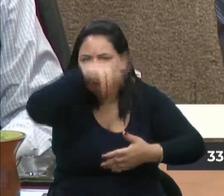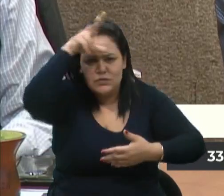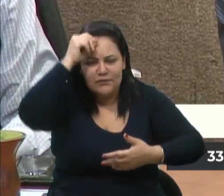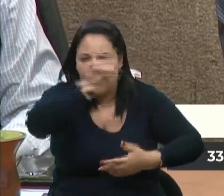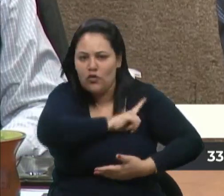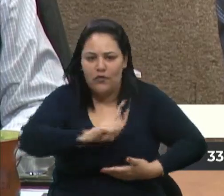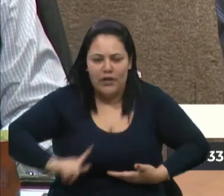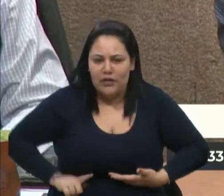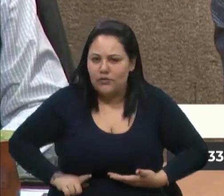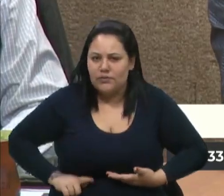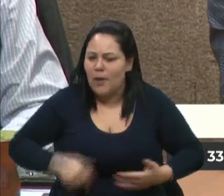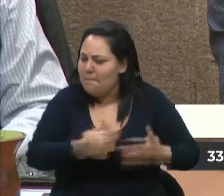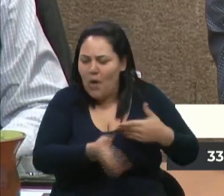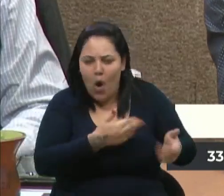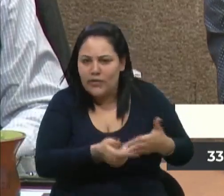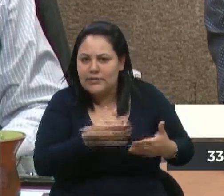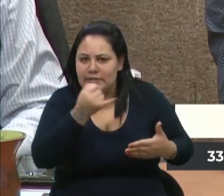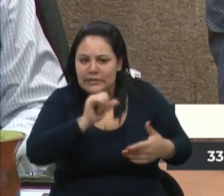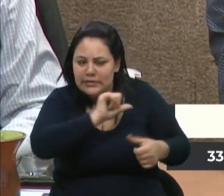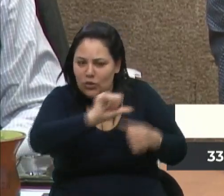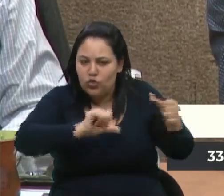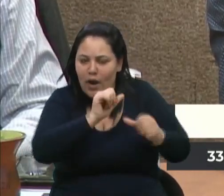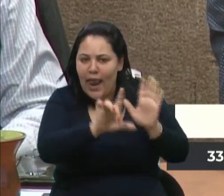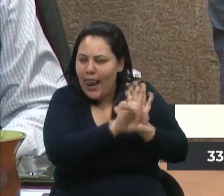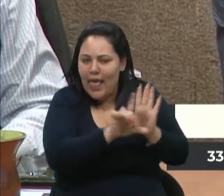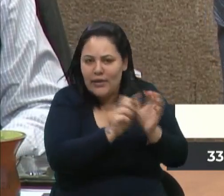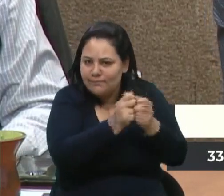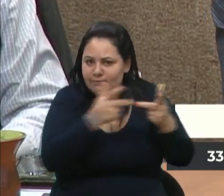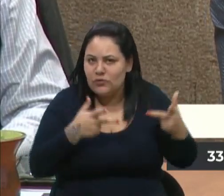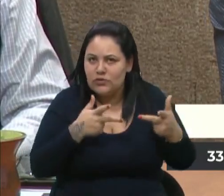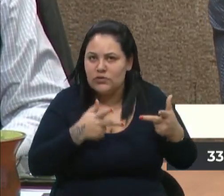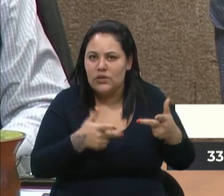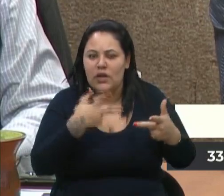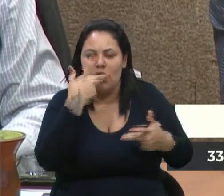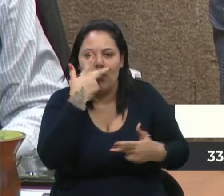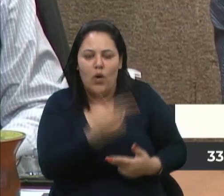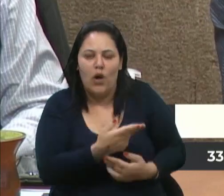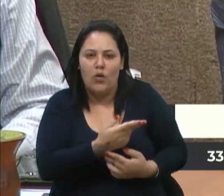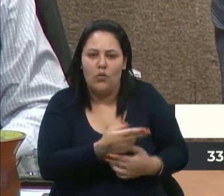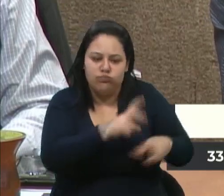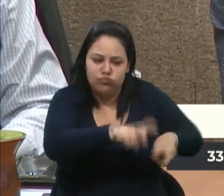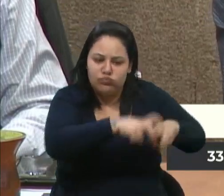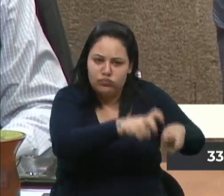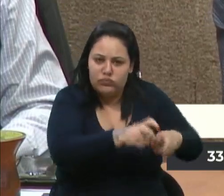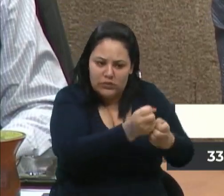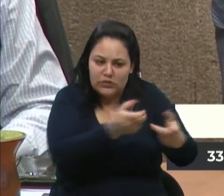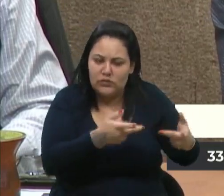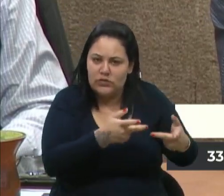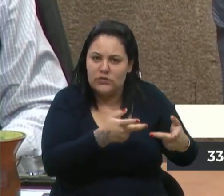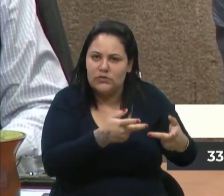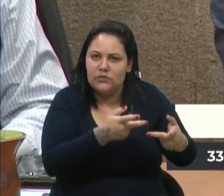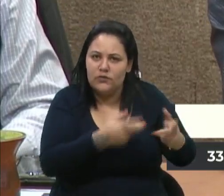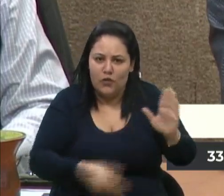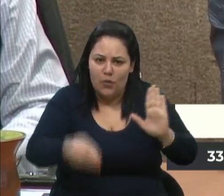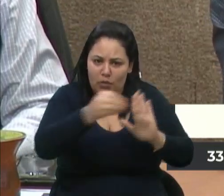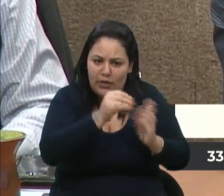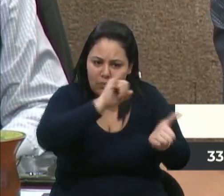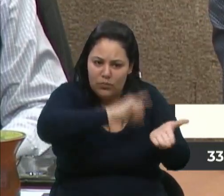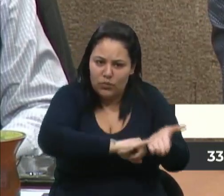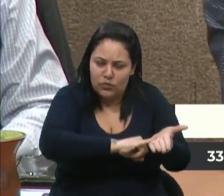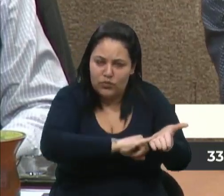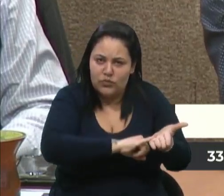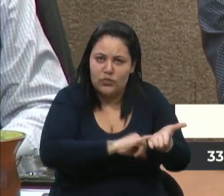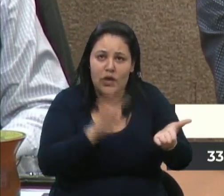que a gente olhe a questão das regularização fundiária. Foi colocado todas as pessoas que decidem dentro da mesma